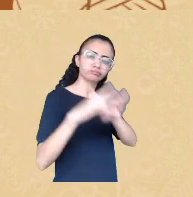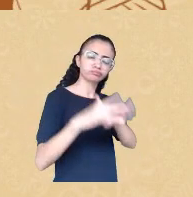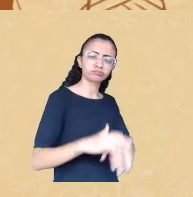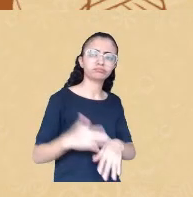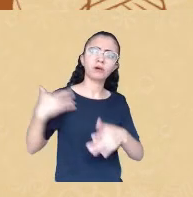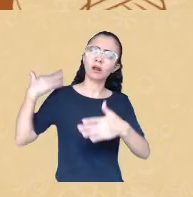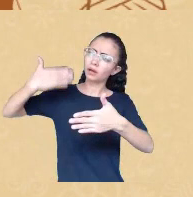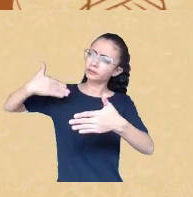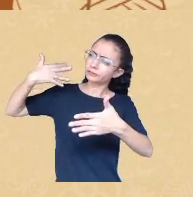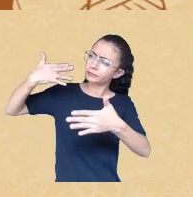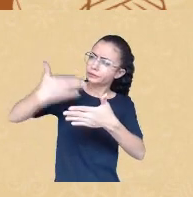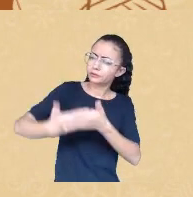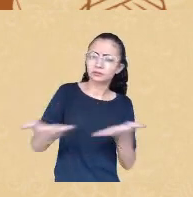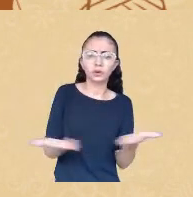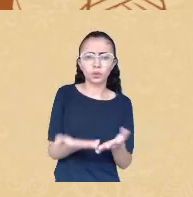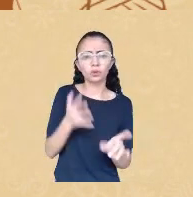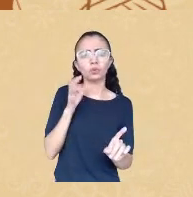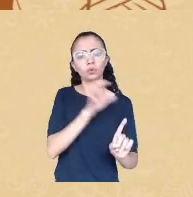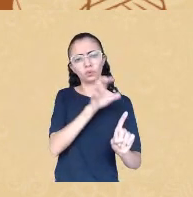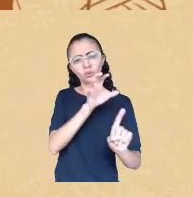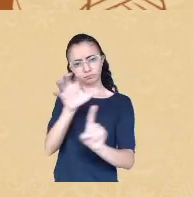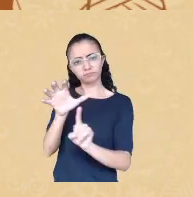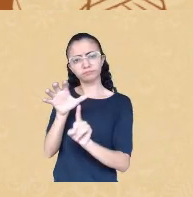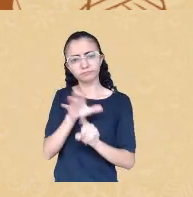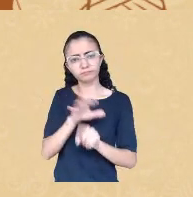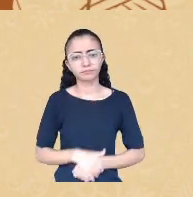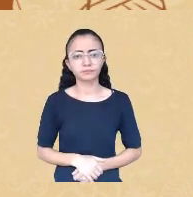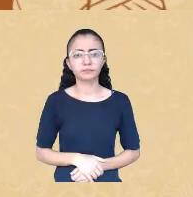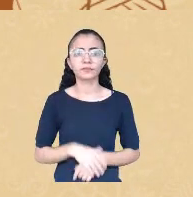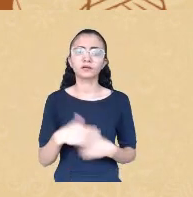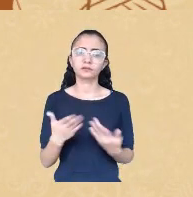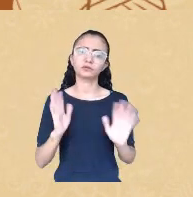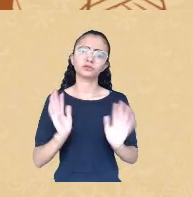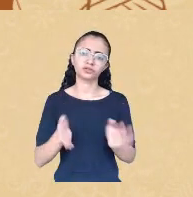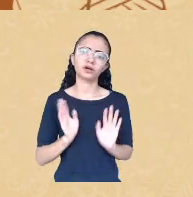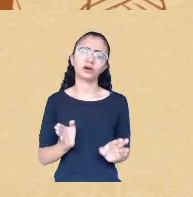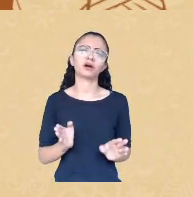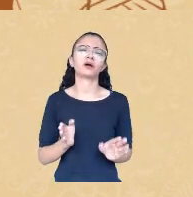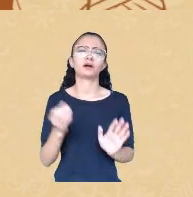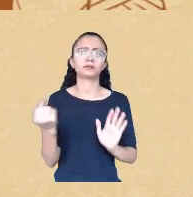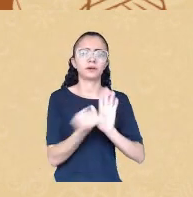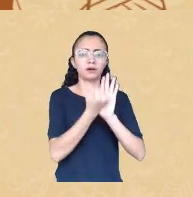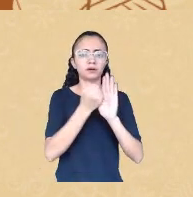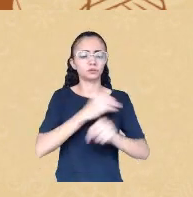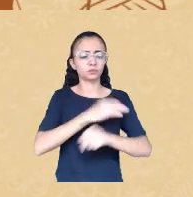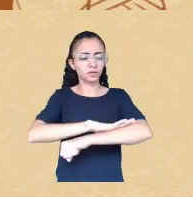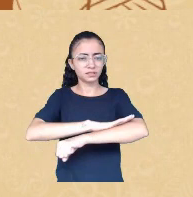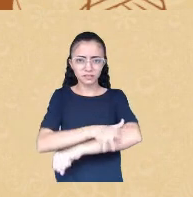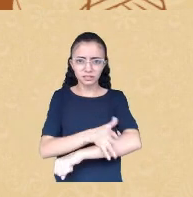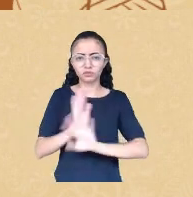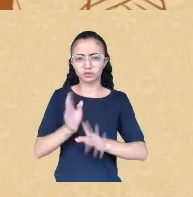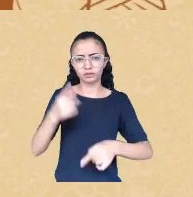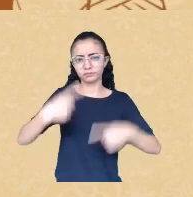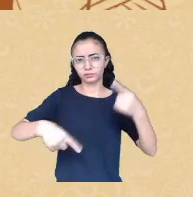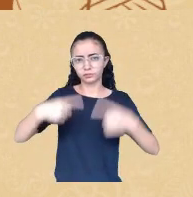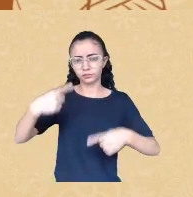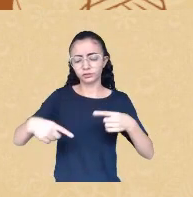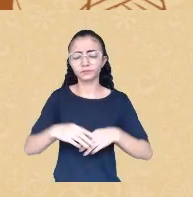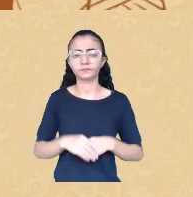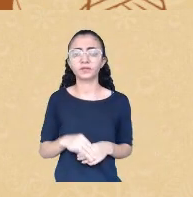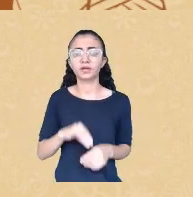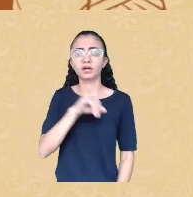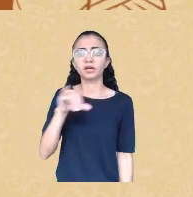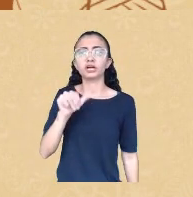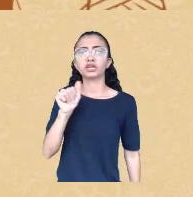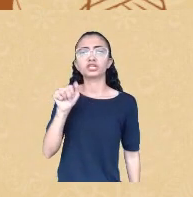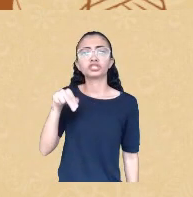vocês já discutiram sobre as marcas do racismo, e seria muito interessante a Jeane ter uma discussão mais aprofundada sobre essa questão,